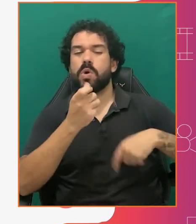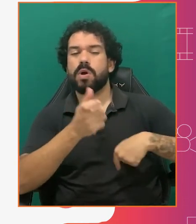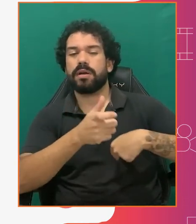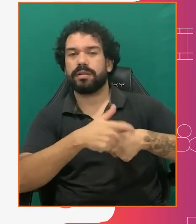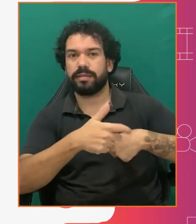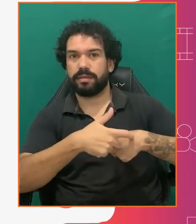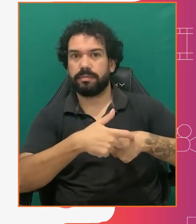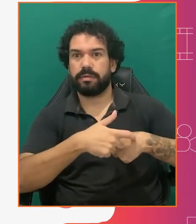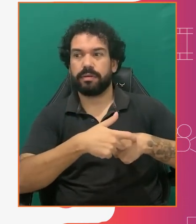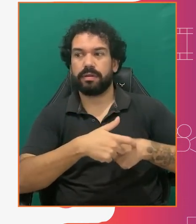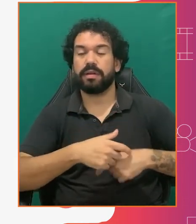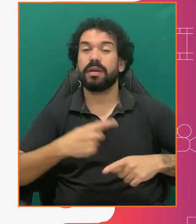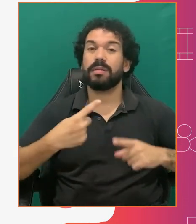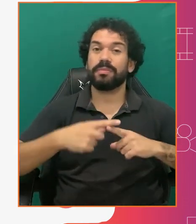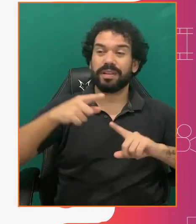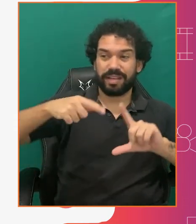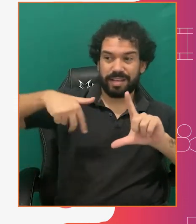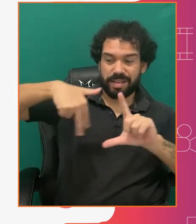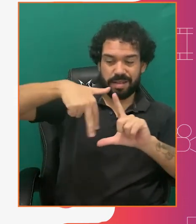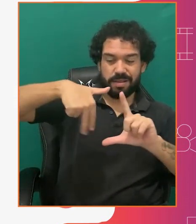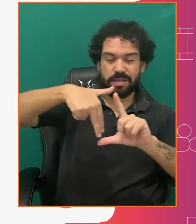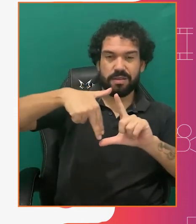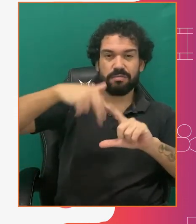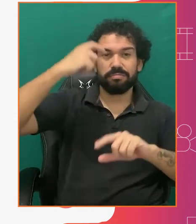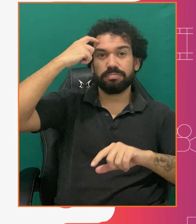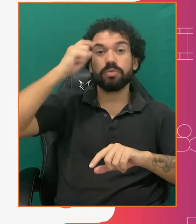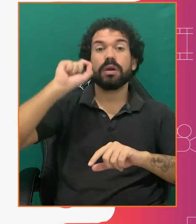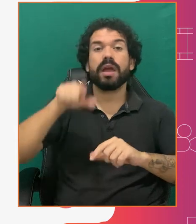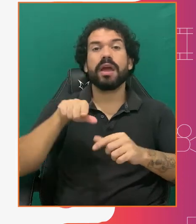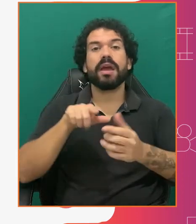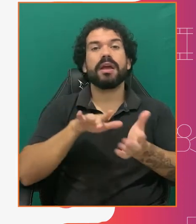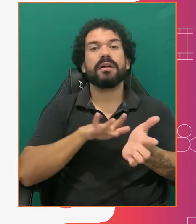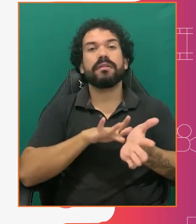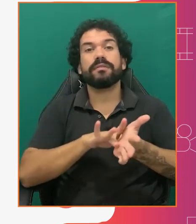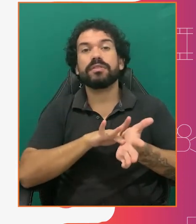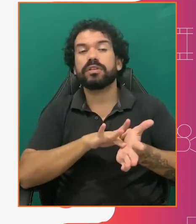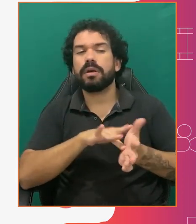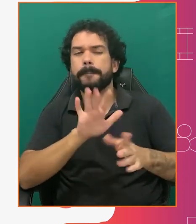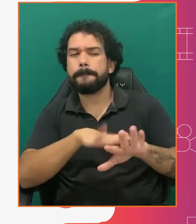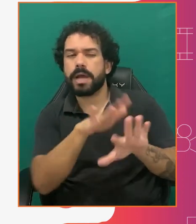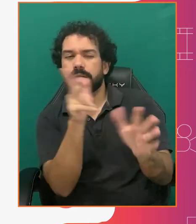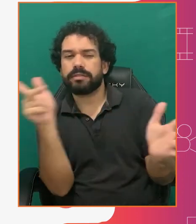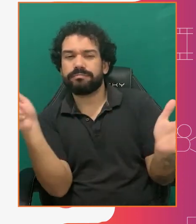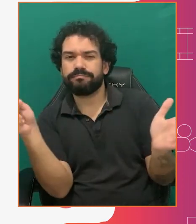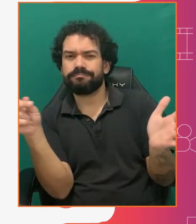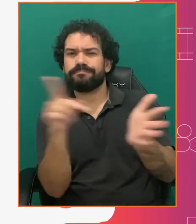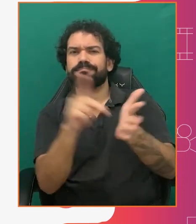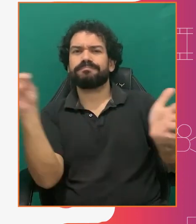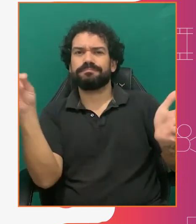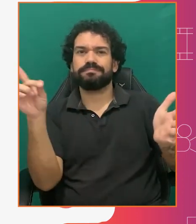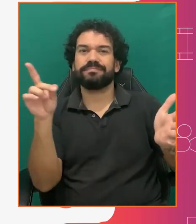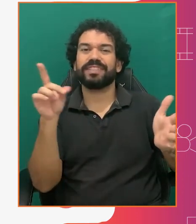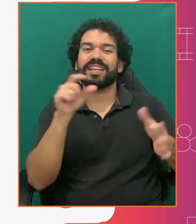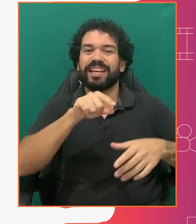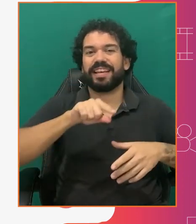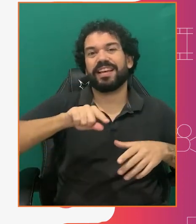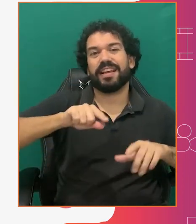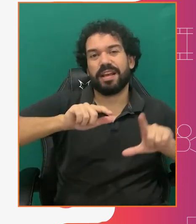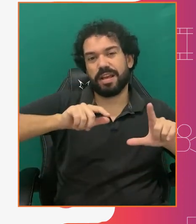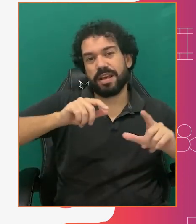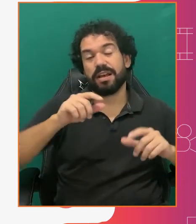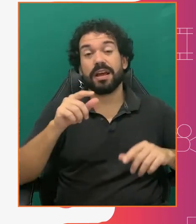tempo. Porque a ideia da animação é simular o mais fiel, na maioria das